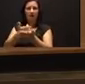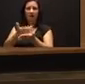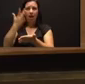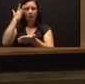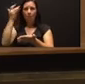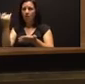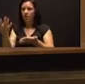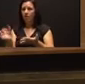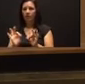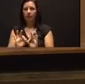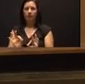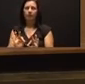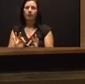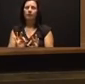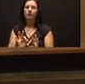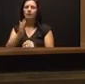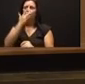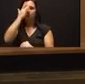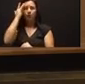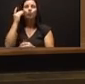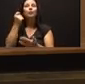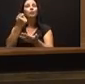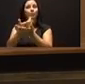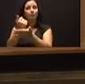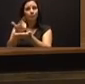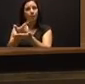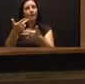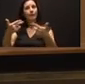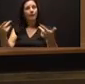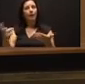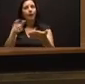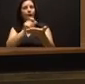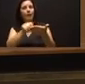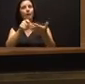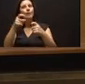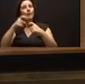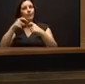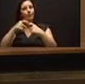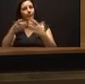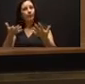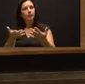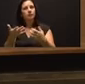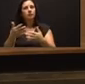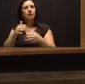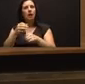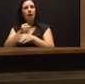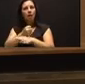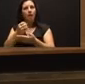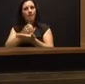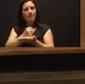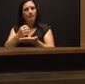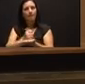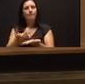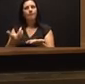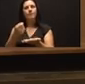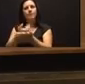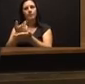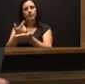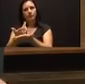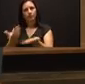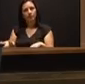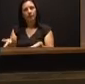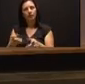amanhã. E está aí, o funcionário tem suas contas, diabetes, comprar medicamento, pagar aluguel, etc., comprar medicamentos